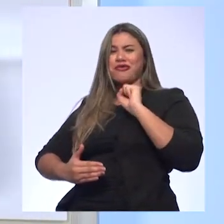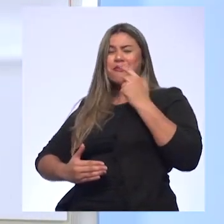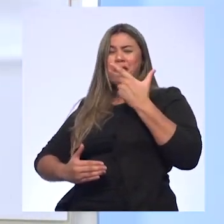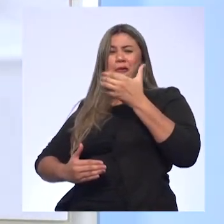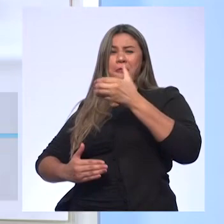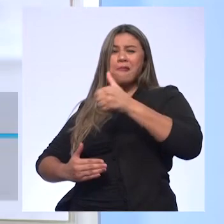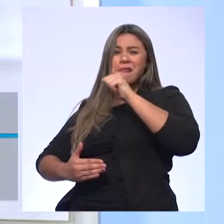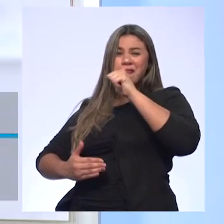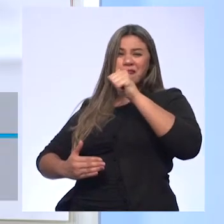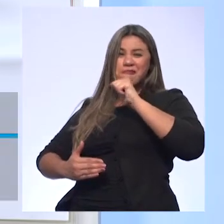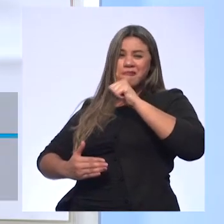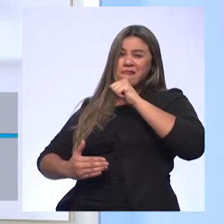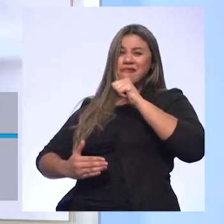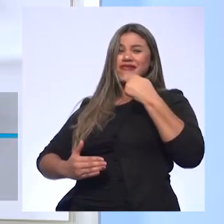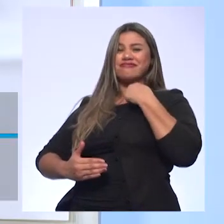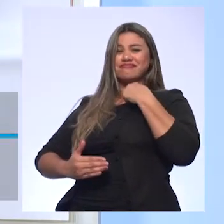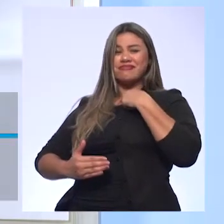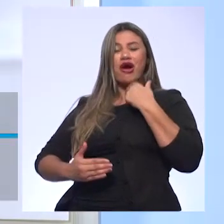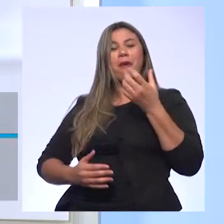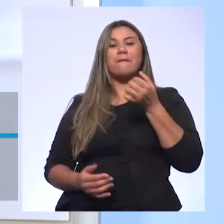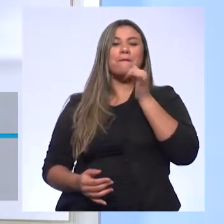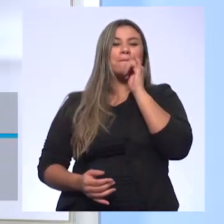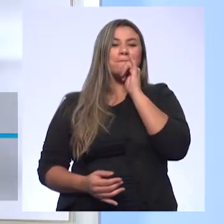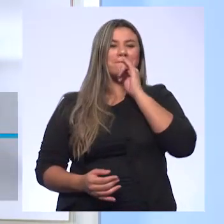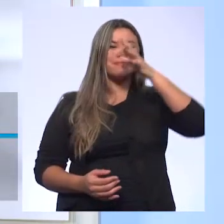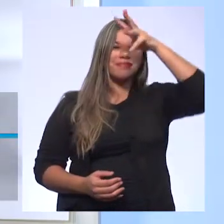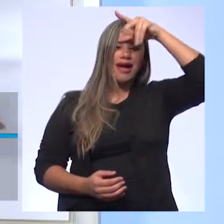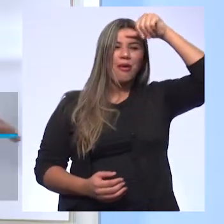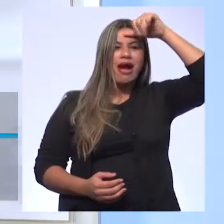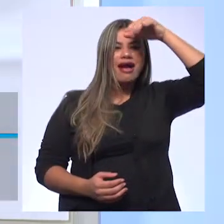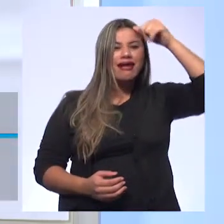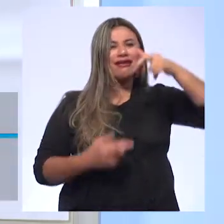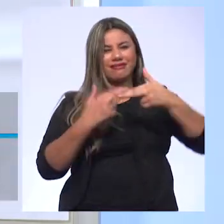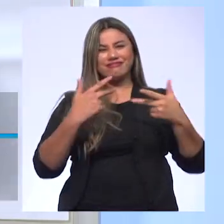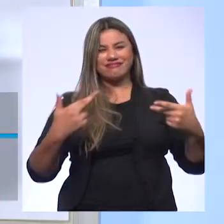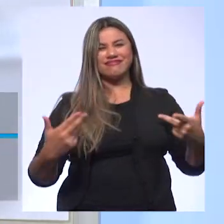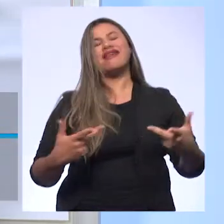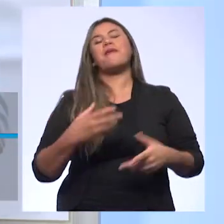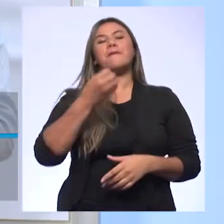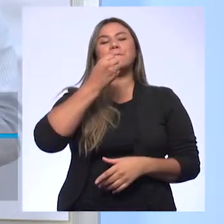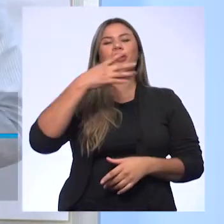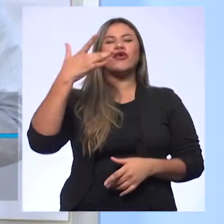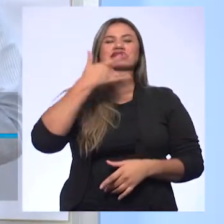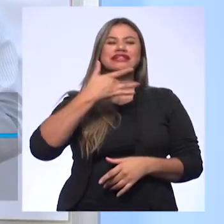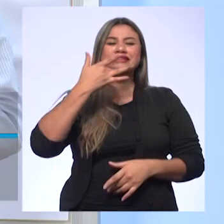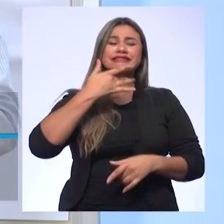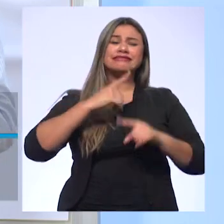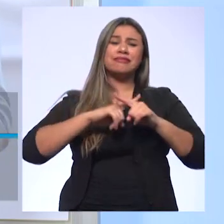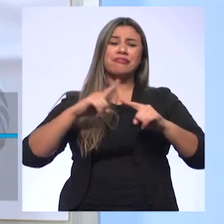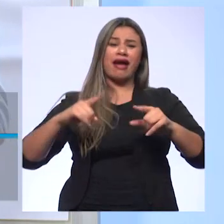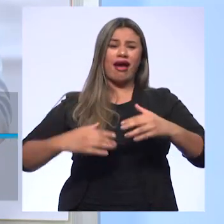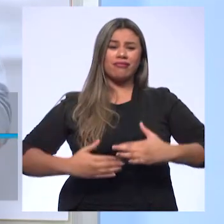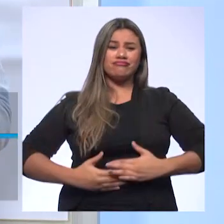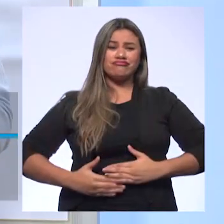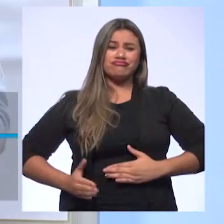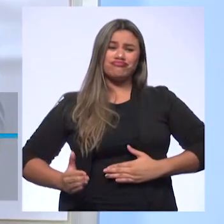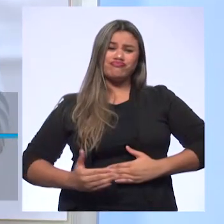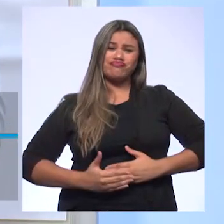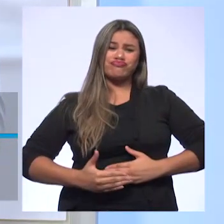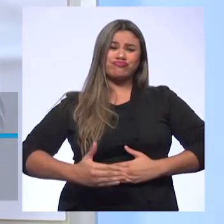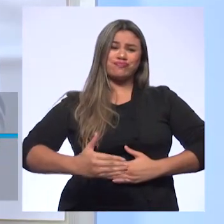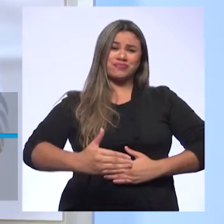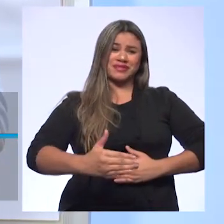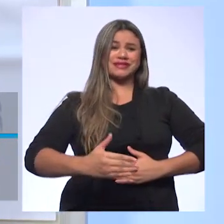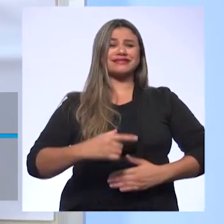consumir, né? Refrigerantes, essas coisas e tal, que são boas e, infelizmente, causam aí um revestimento não